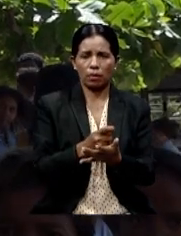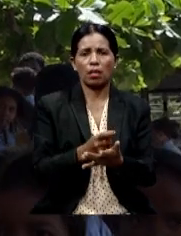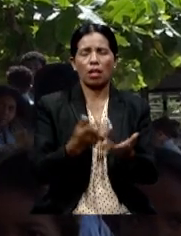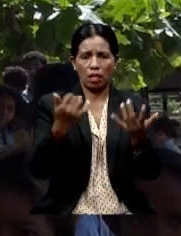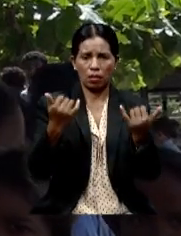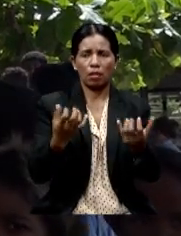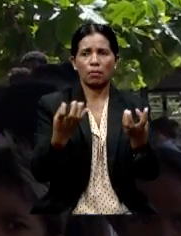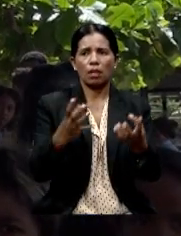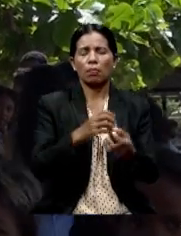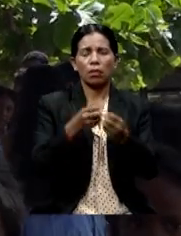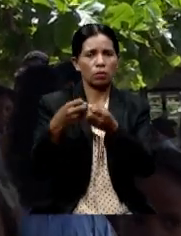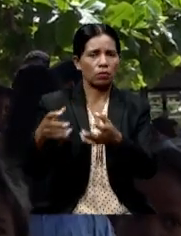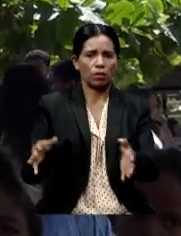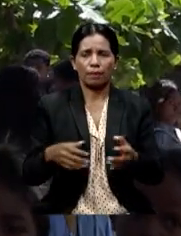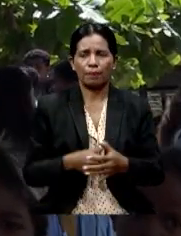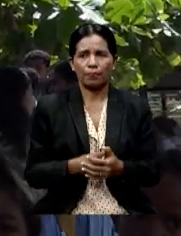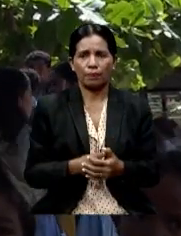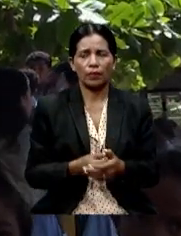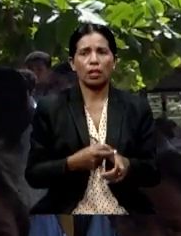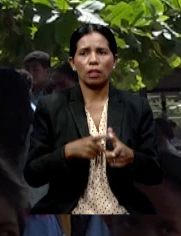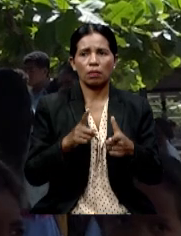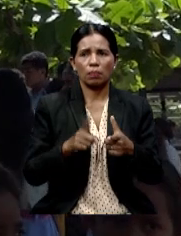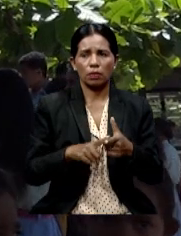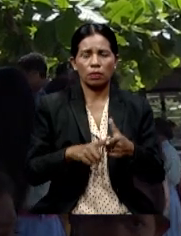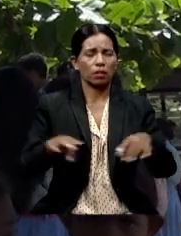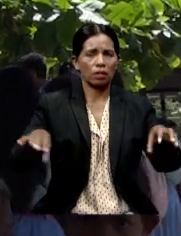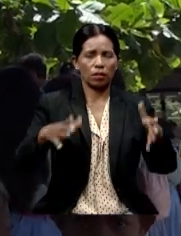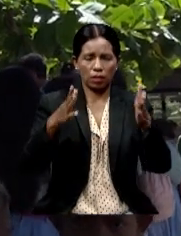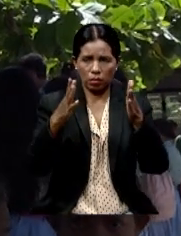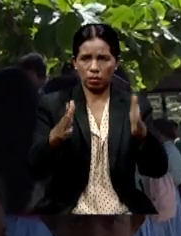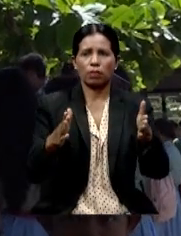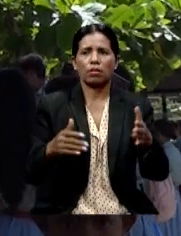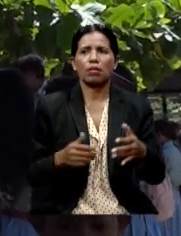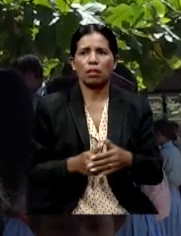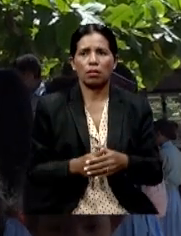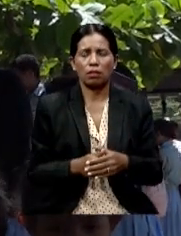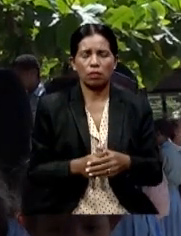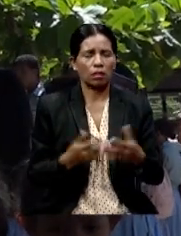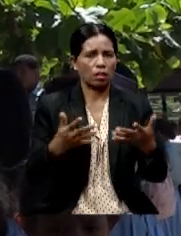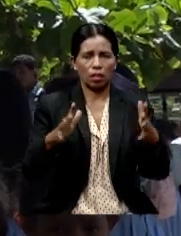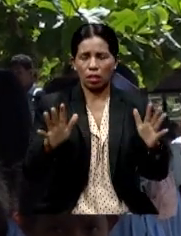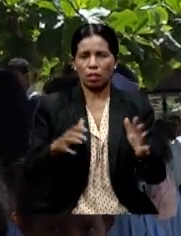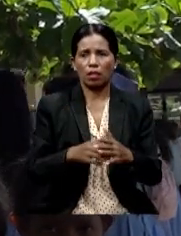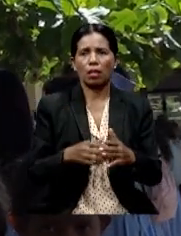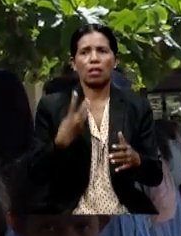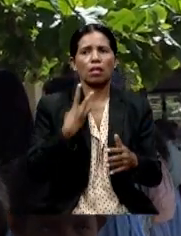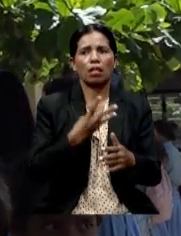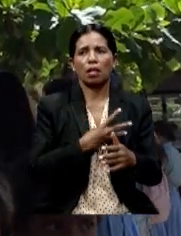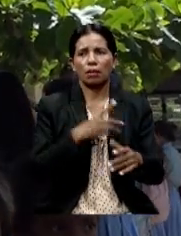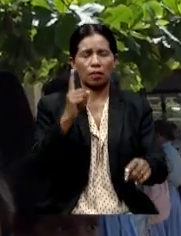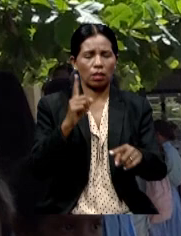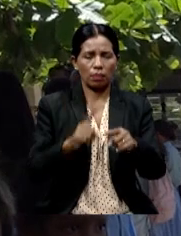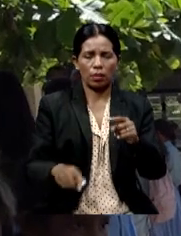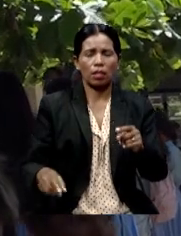maka abandona. E nomos recurso humano nebe ke limitado. E dane ami la bele